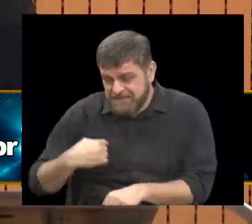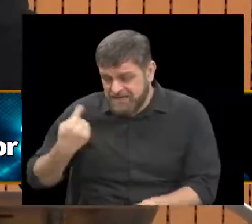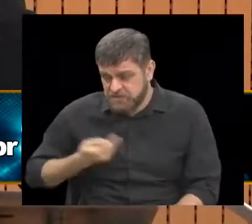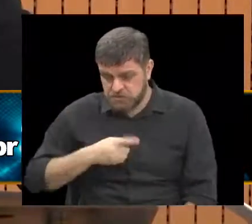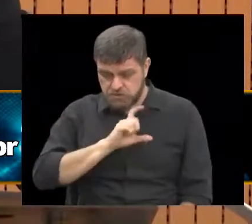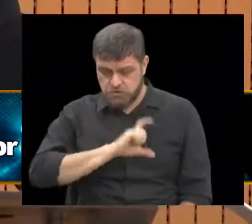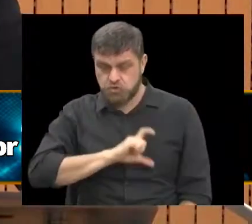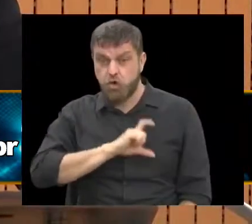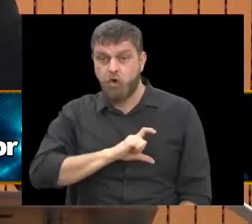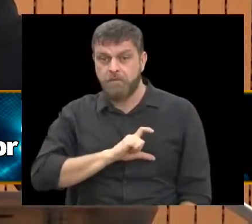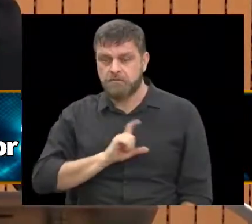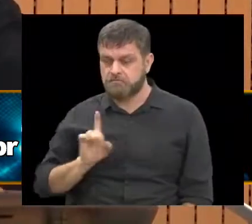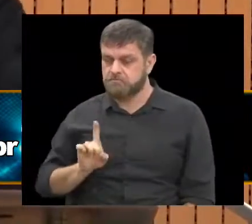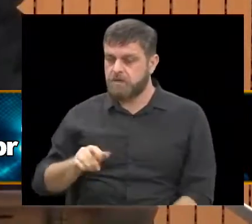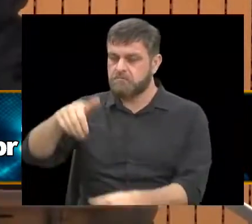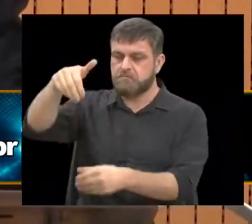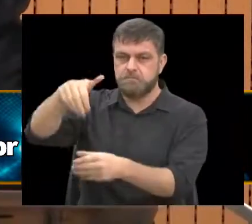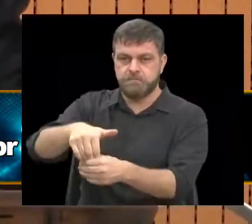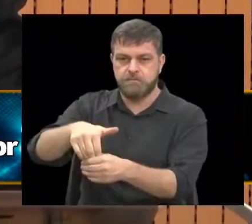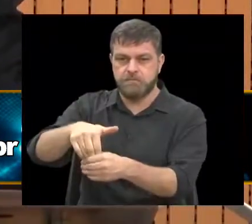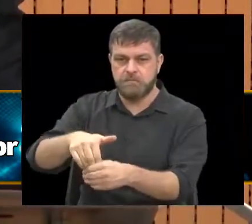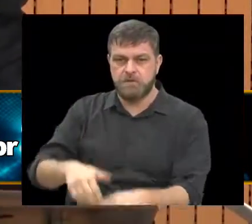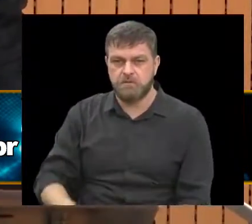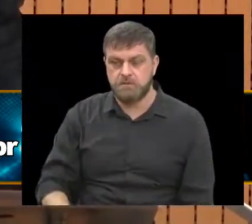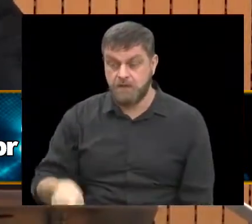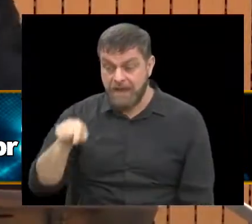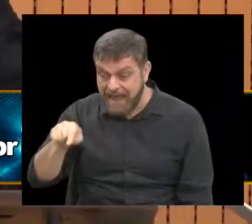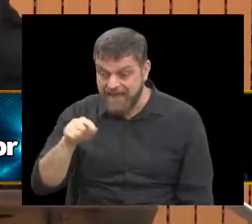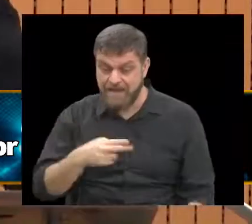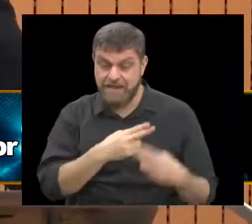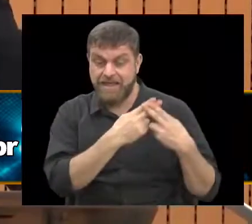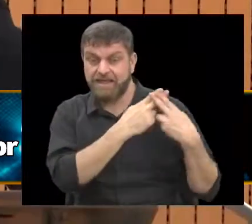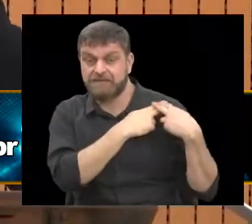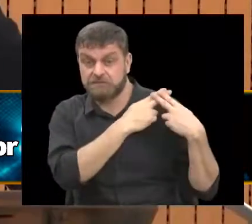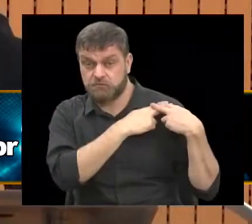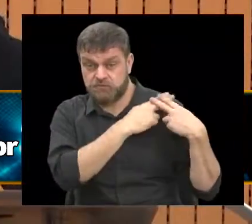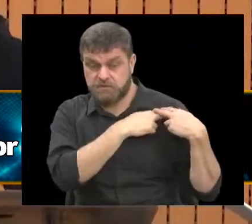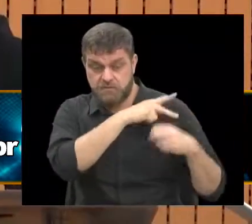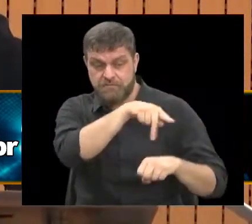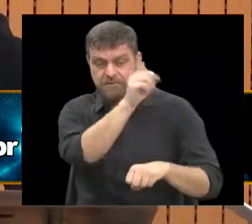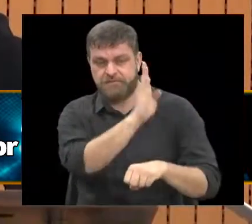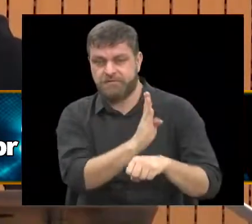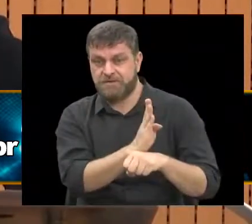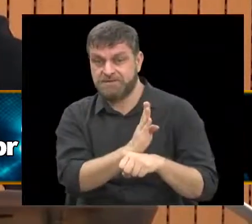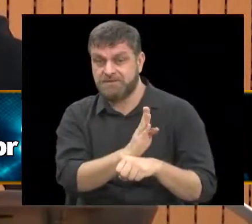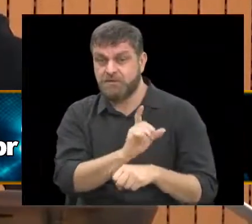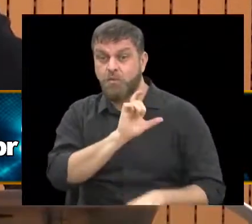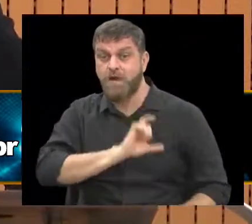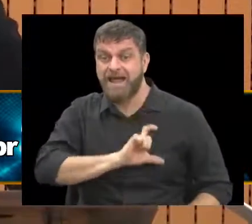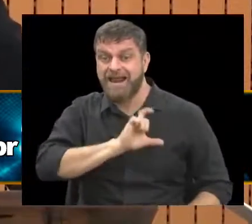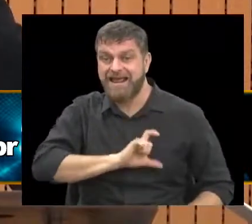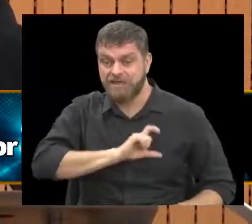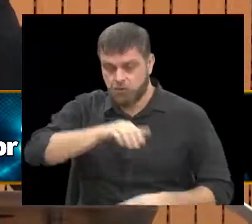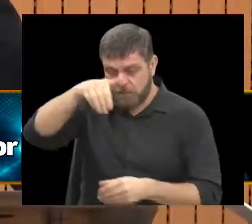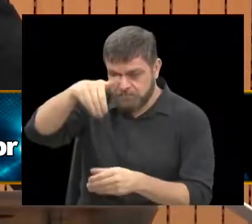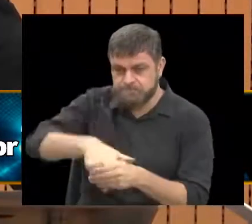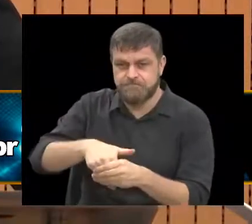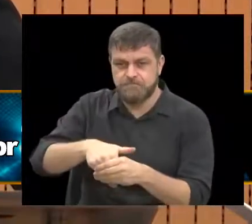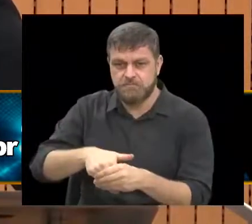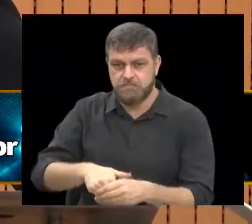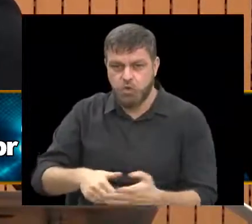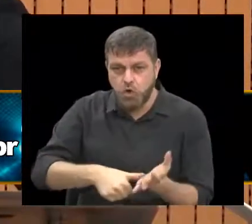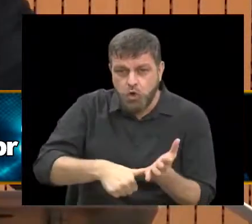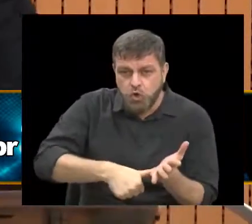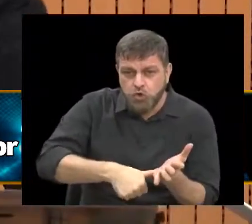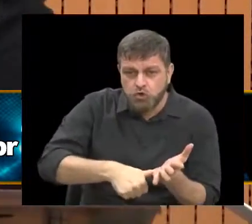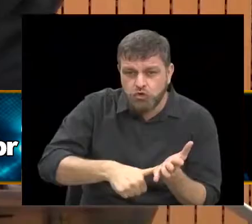ser humano tem, que não é para controlar ele, é para ele controlar alguma coisa, é o título de eleitor. Todos os outros